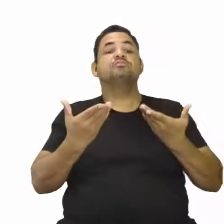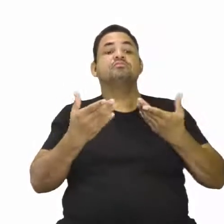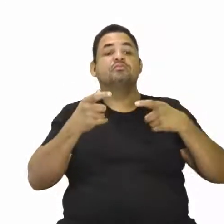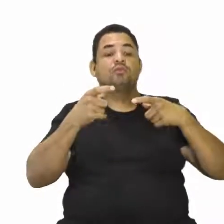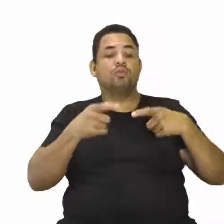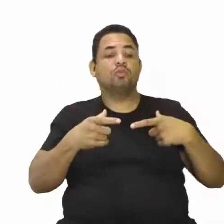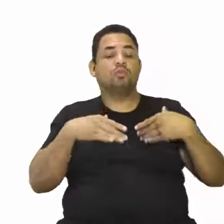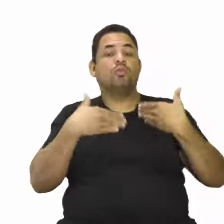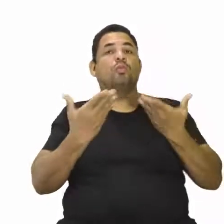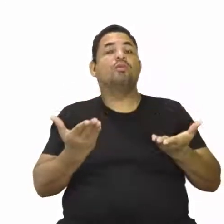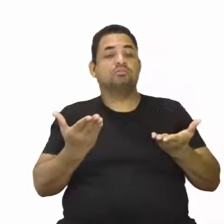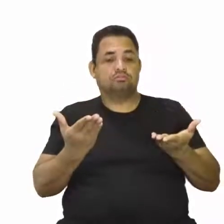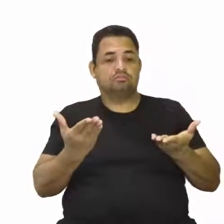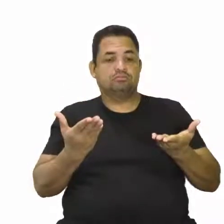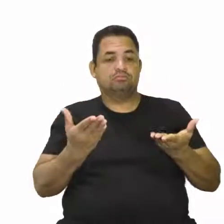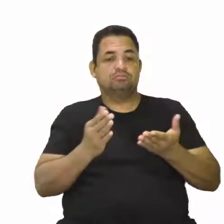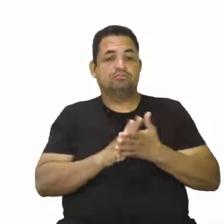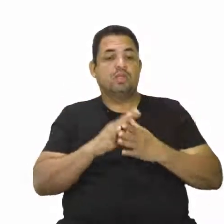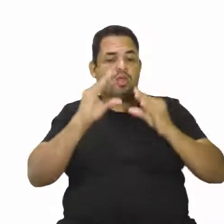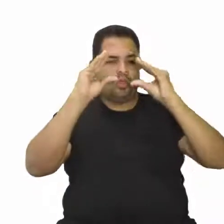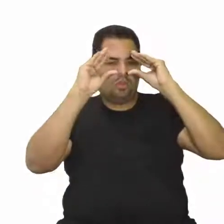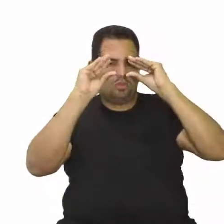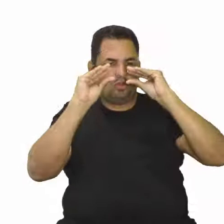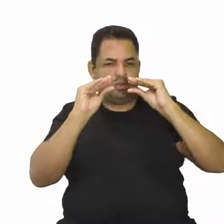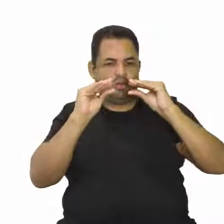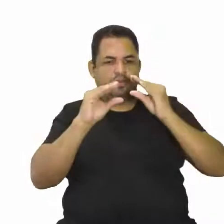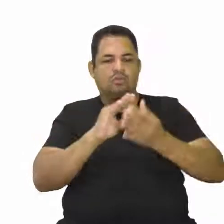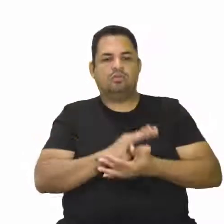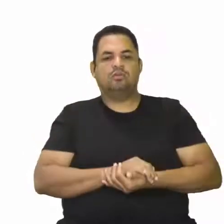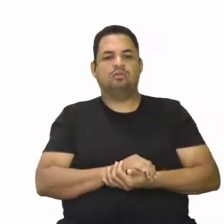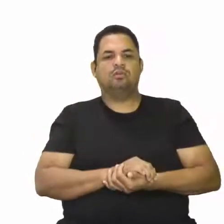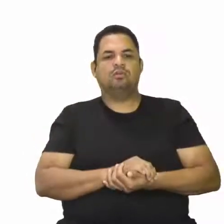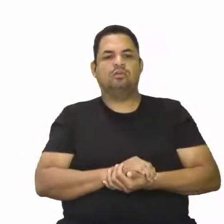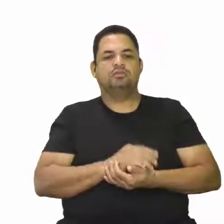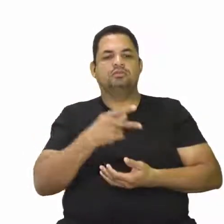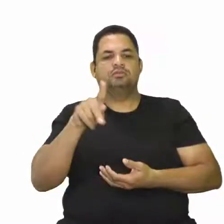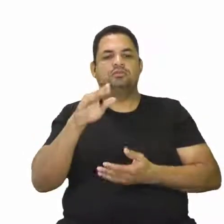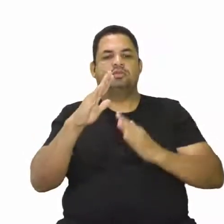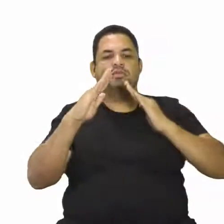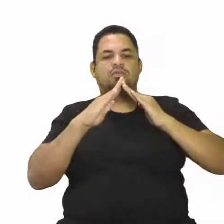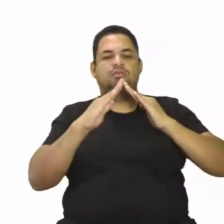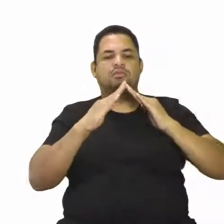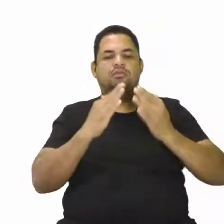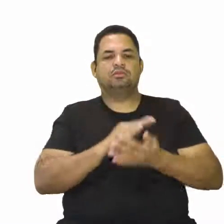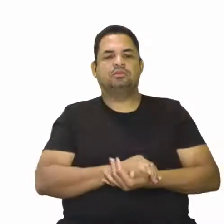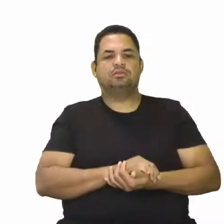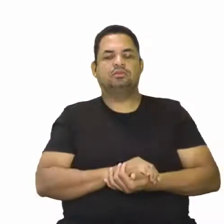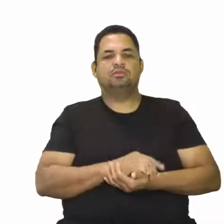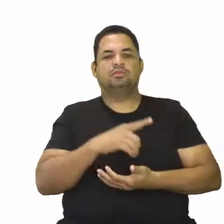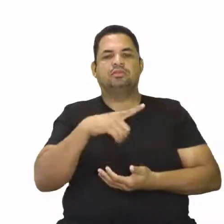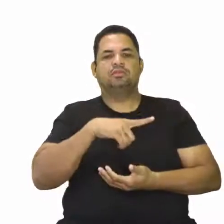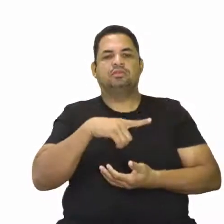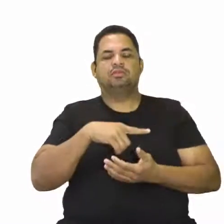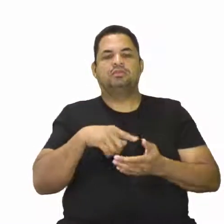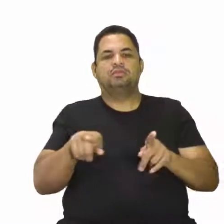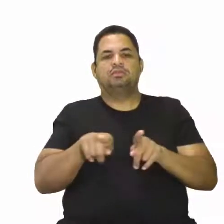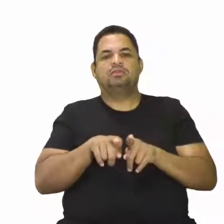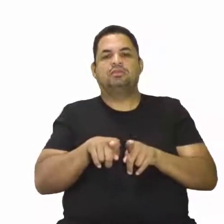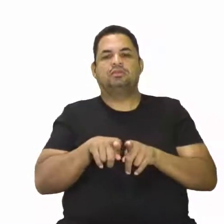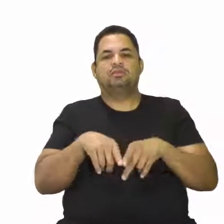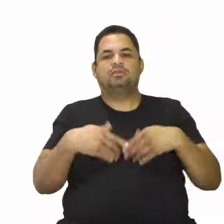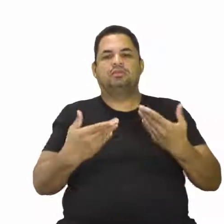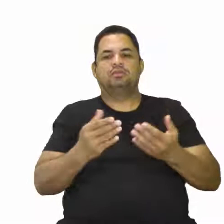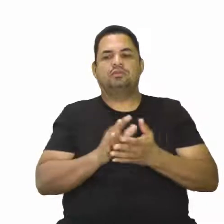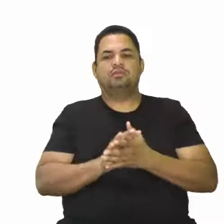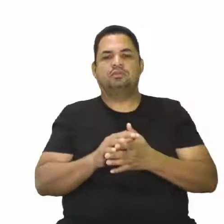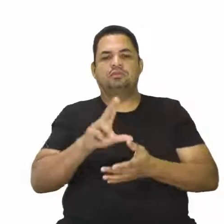À noite, certo? À noite eu vou à sua casa. Nós temos também aqui